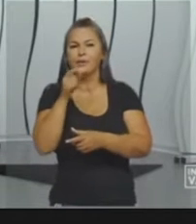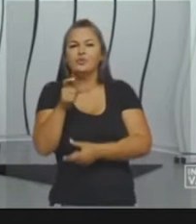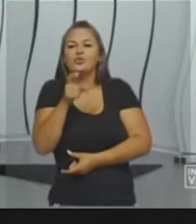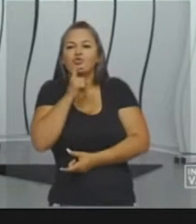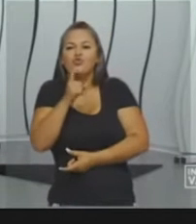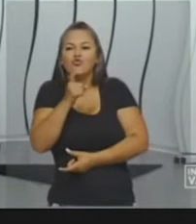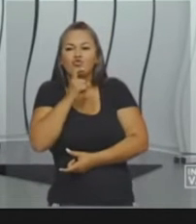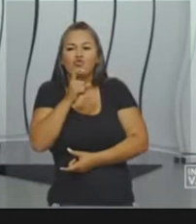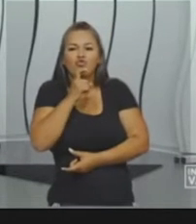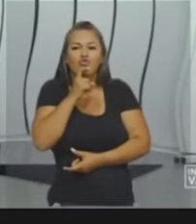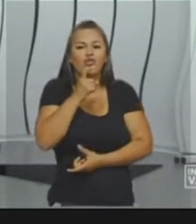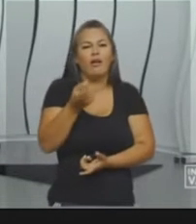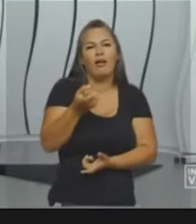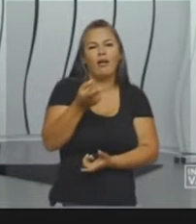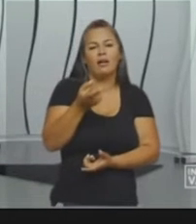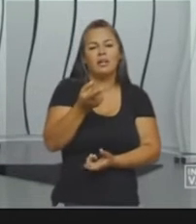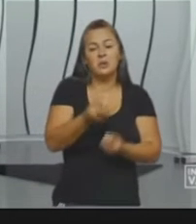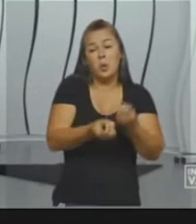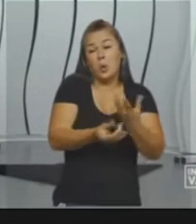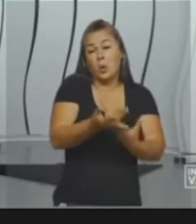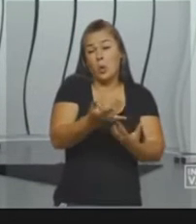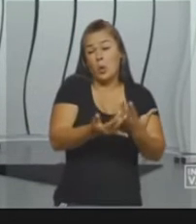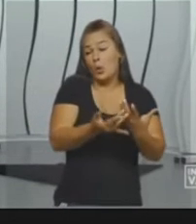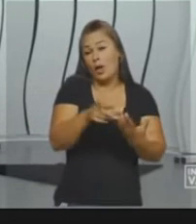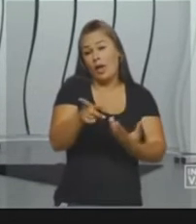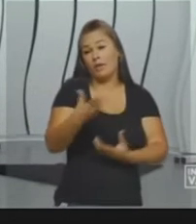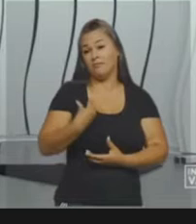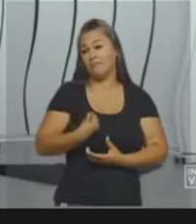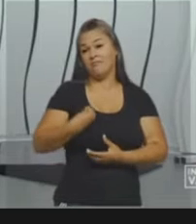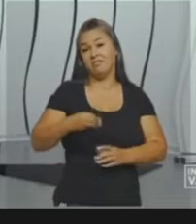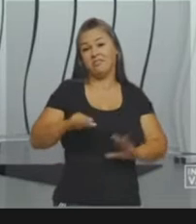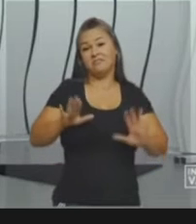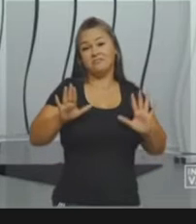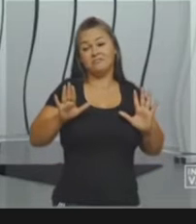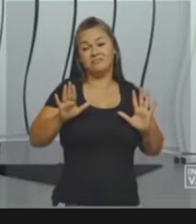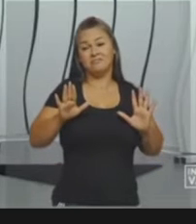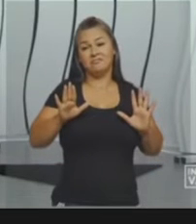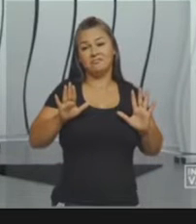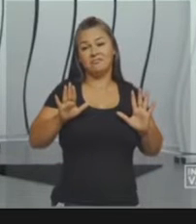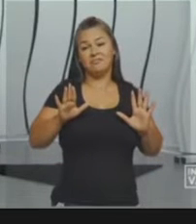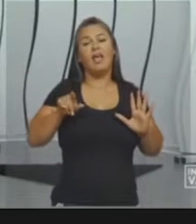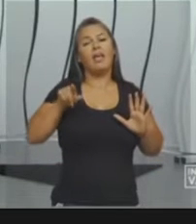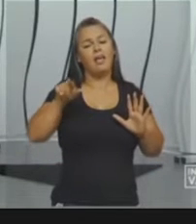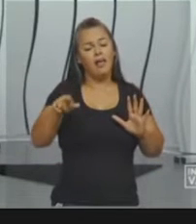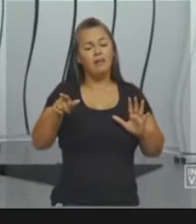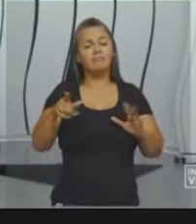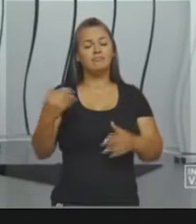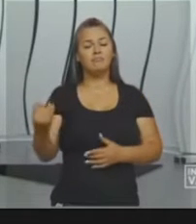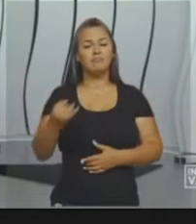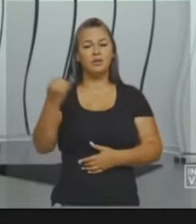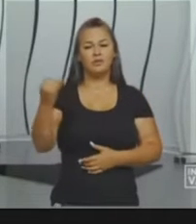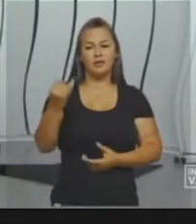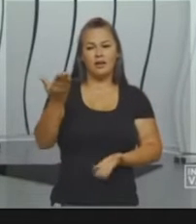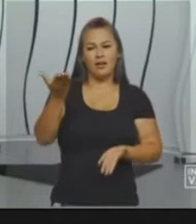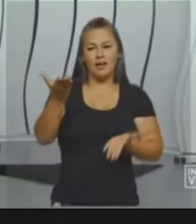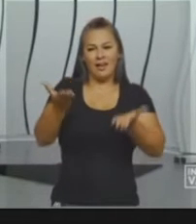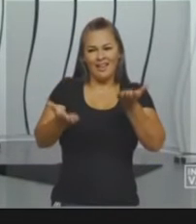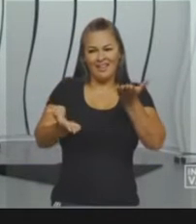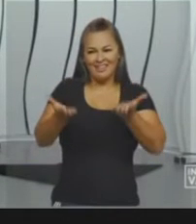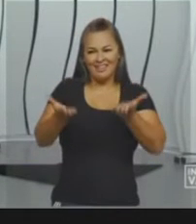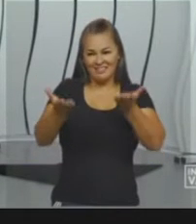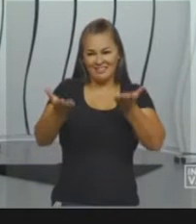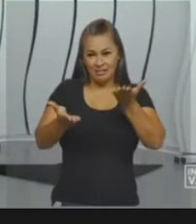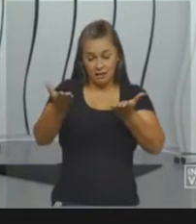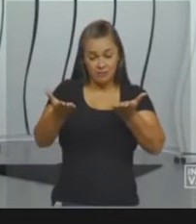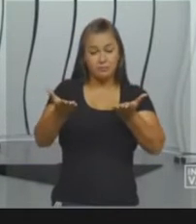nós. Existe uma variedade imensa de bactérias. Enfim, e elas participam do equilíbrio do meio ambiente, são fundamentais, inclusive equilíbrio no